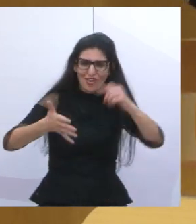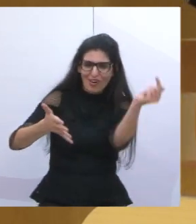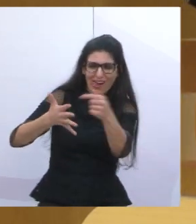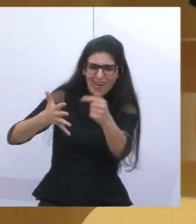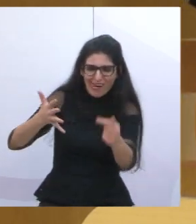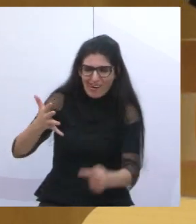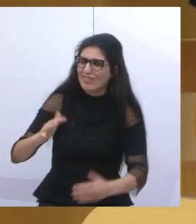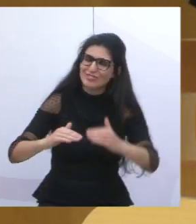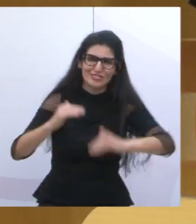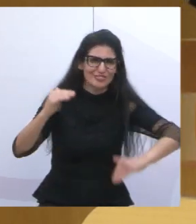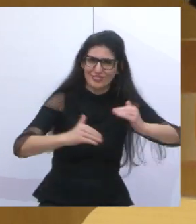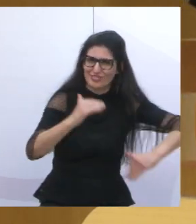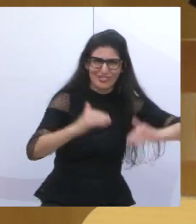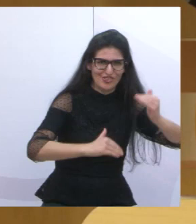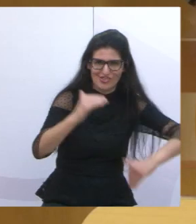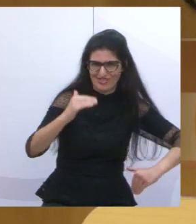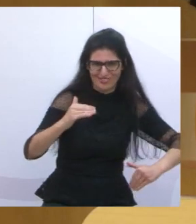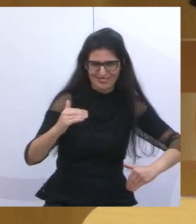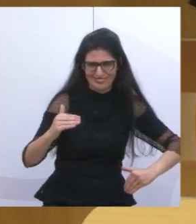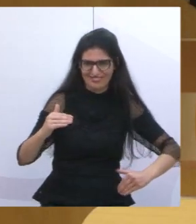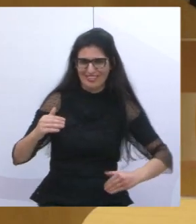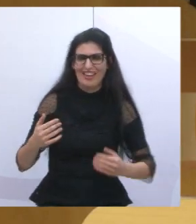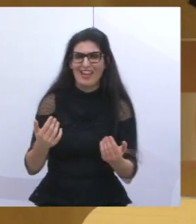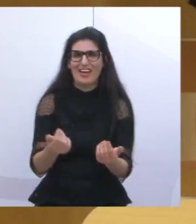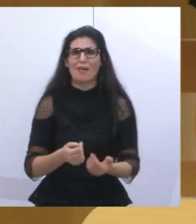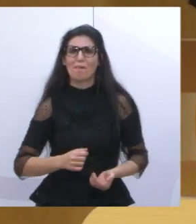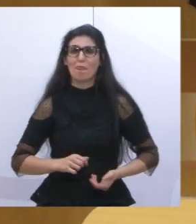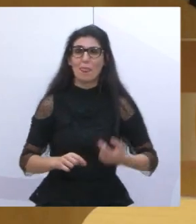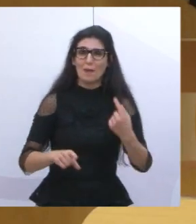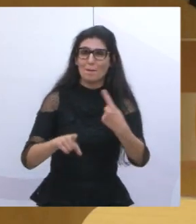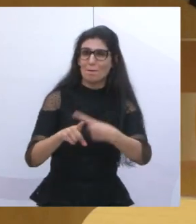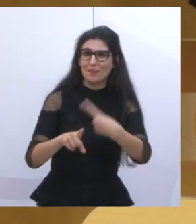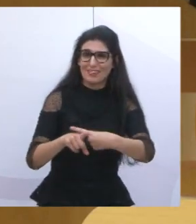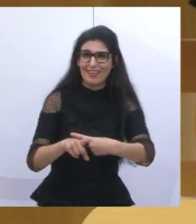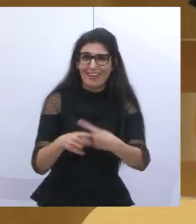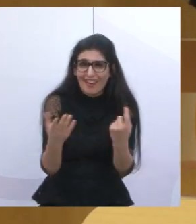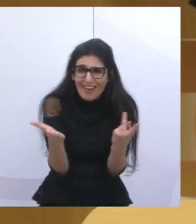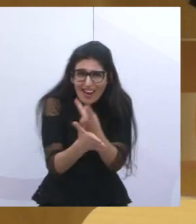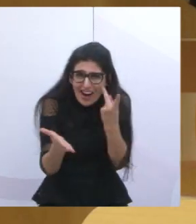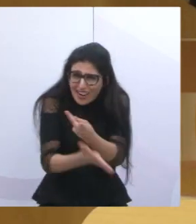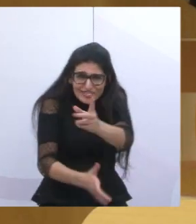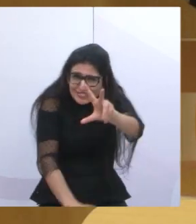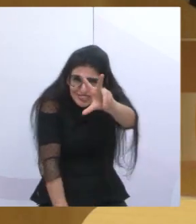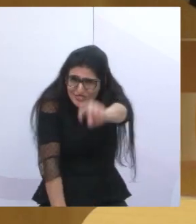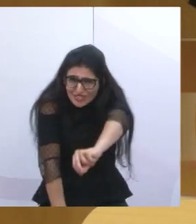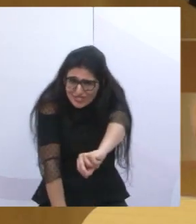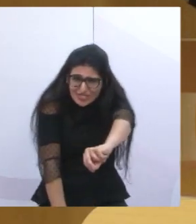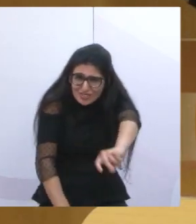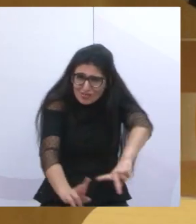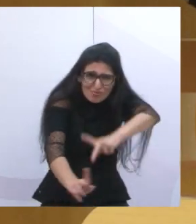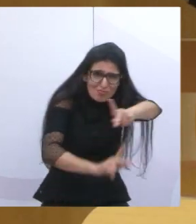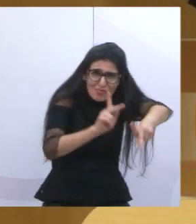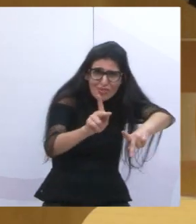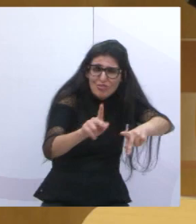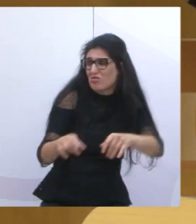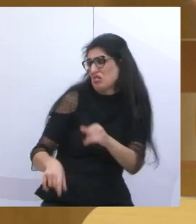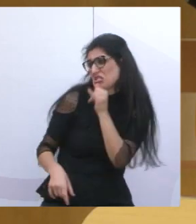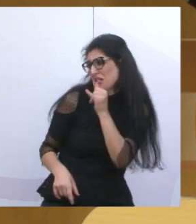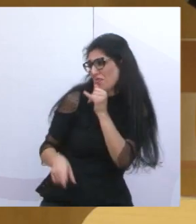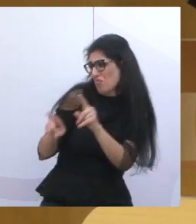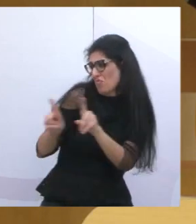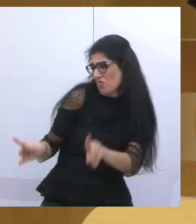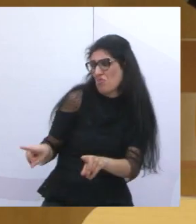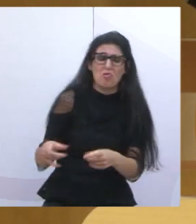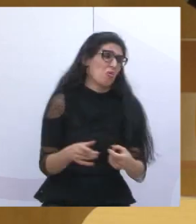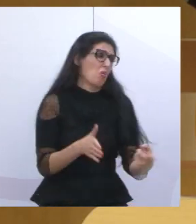fazer graça, tem mais um projeto aí dizendo que vai criar cargo, tudo para iludir a população. Porque nem vai contratar, porque não